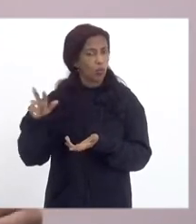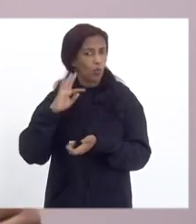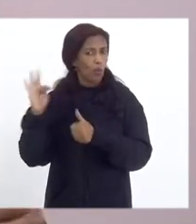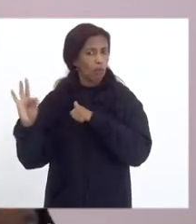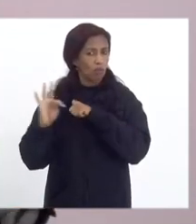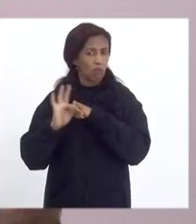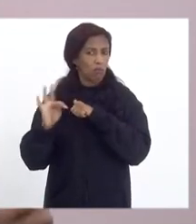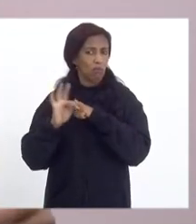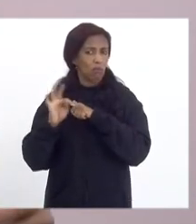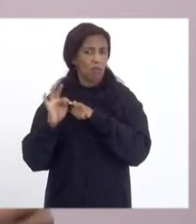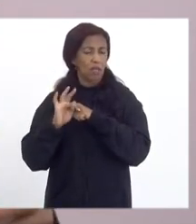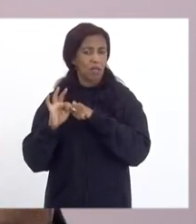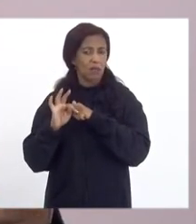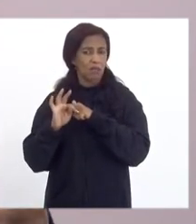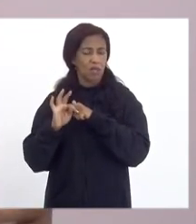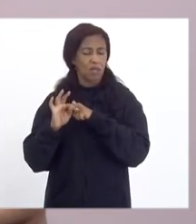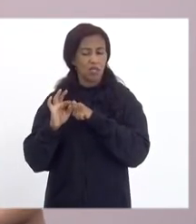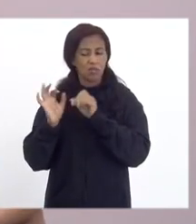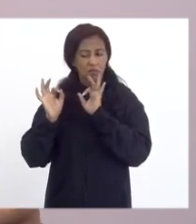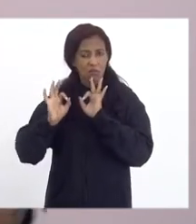forma clínica